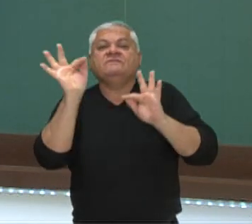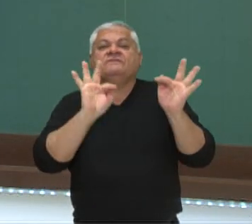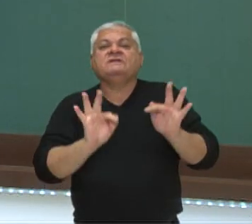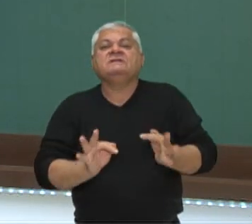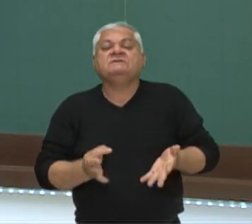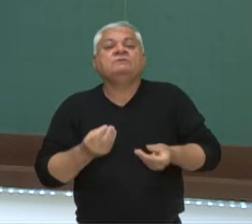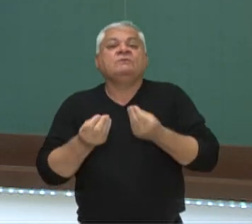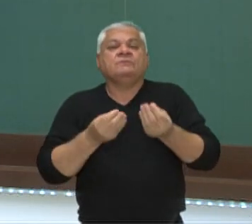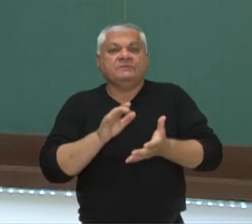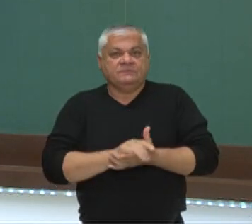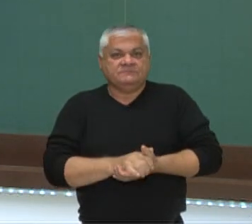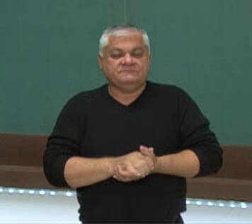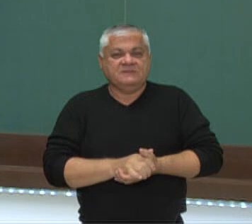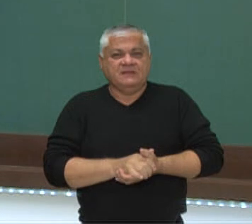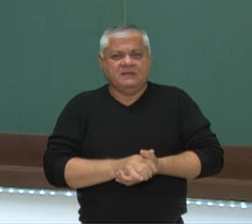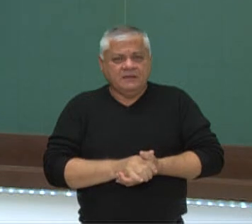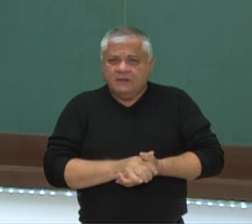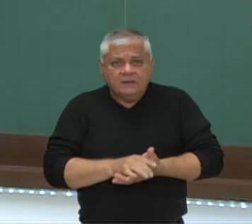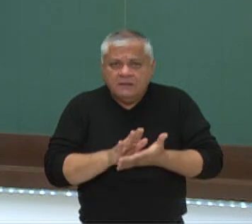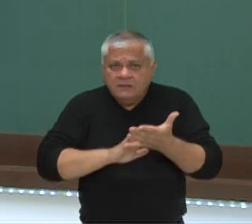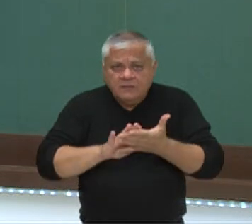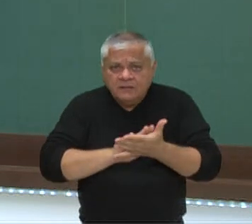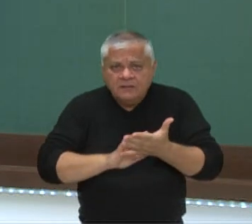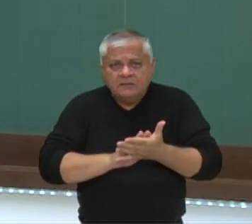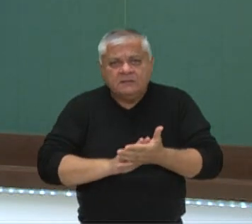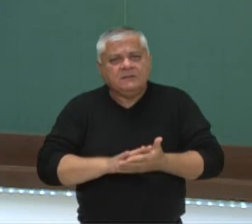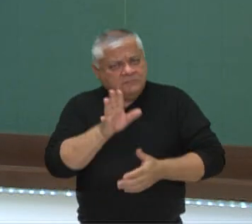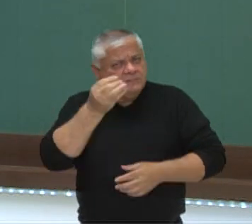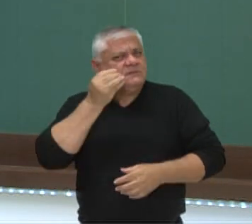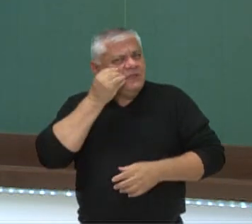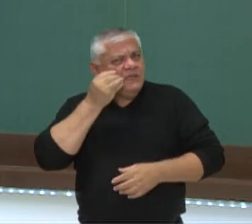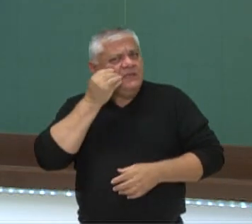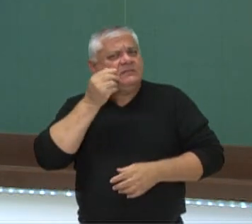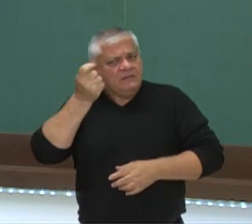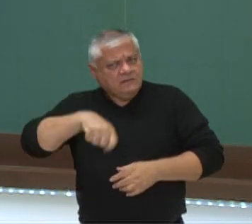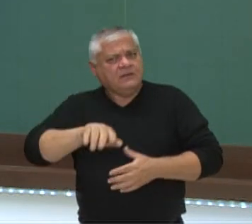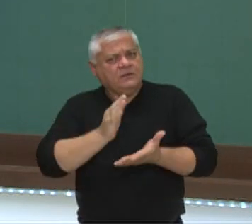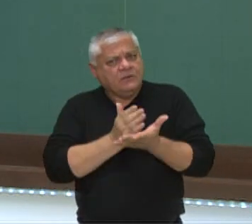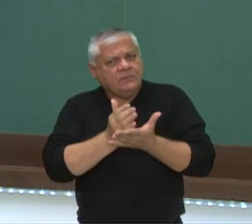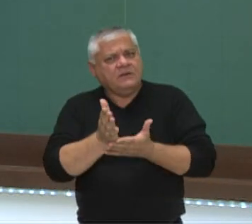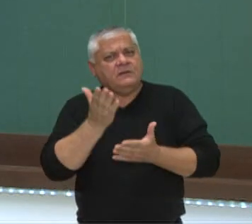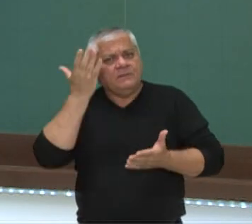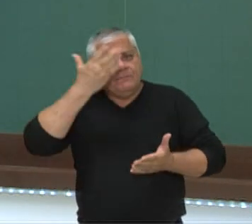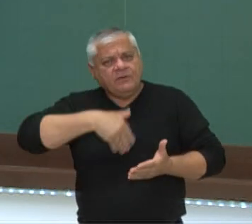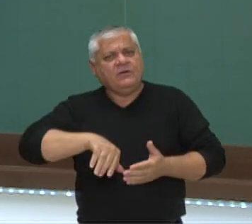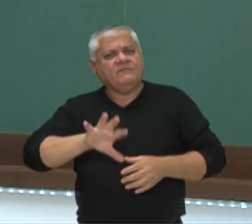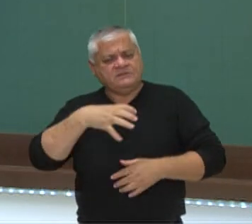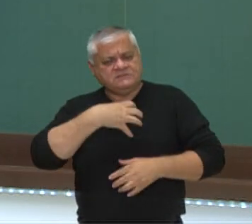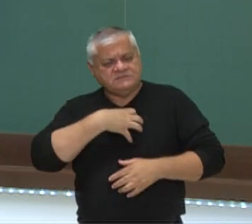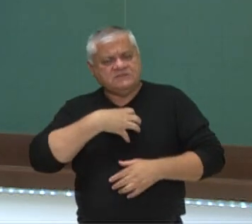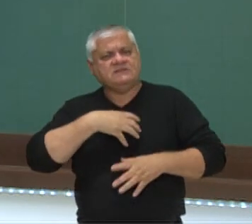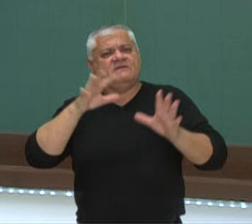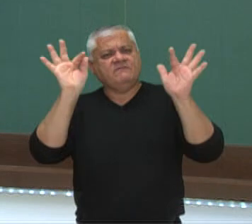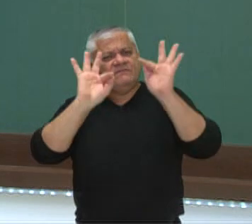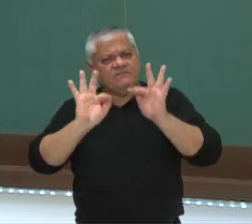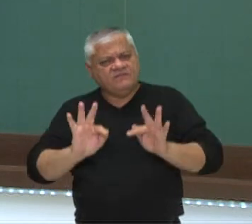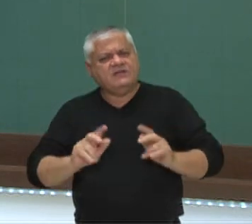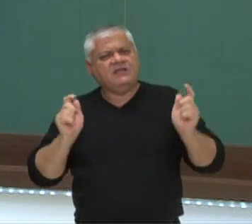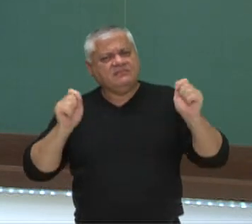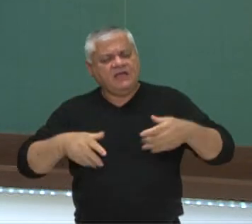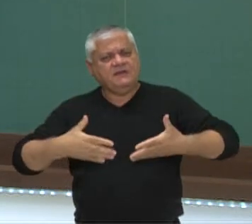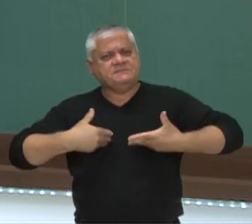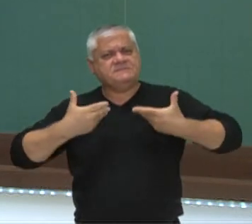pouco? Se você não faz, pode realizá-las e comprovar que a sua felicidade, o seu